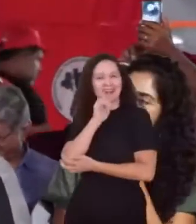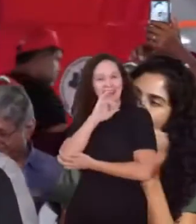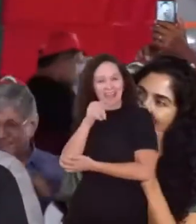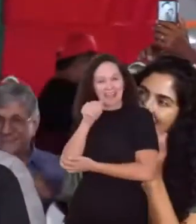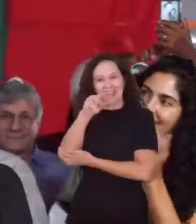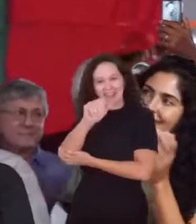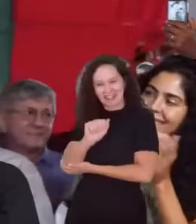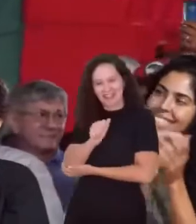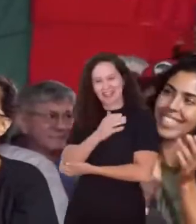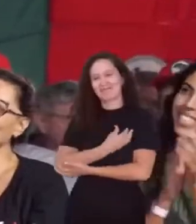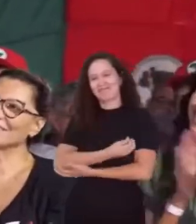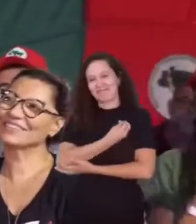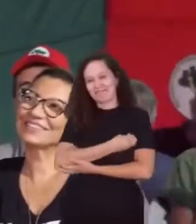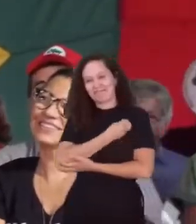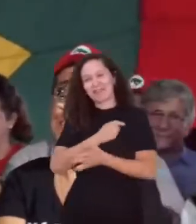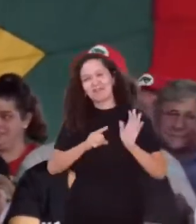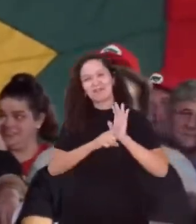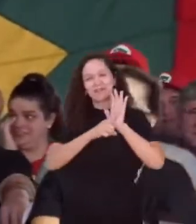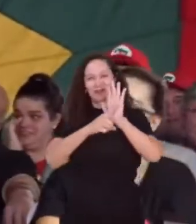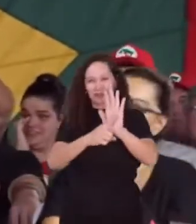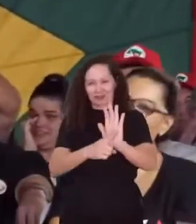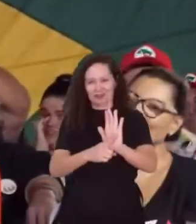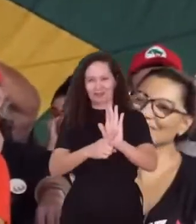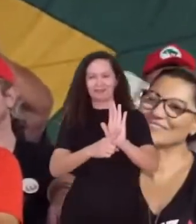vencer. Então,